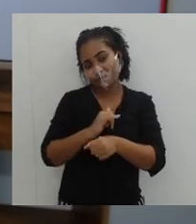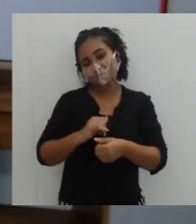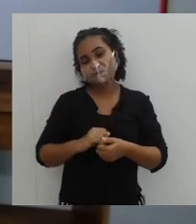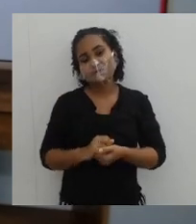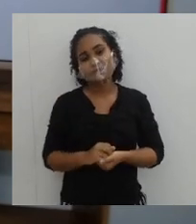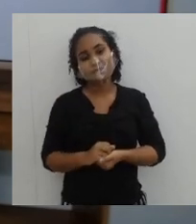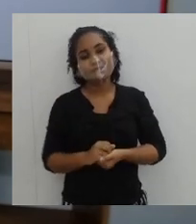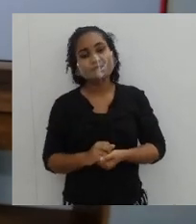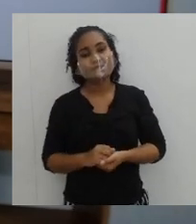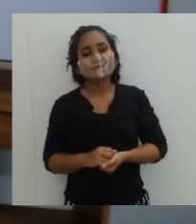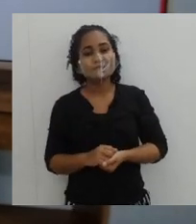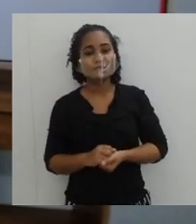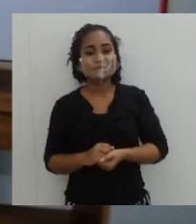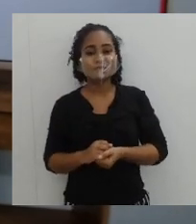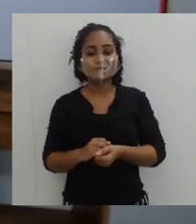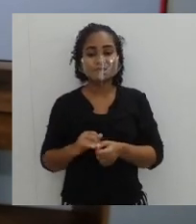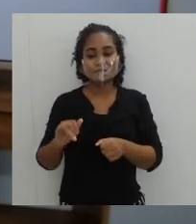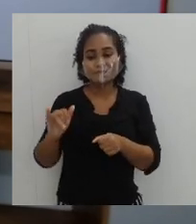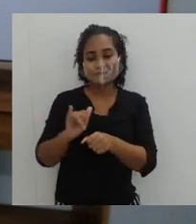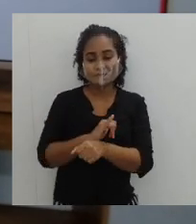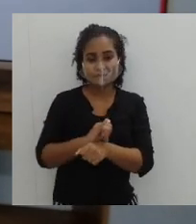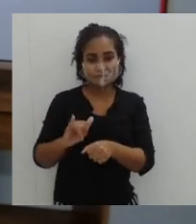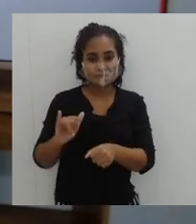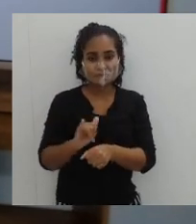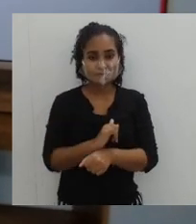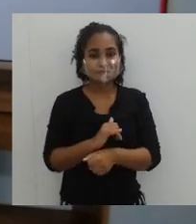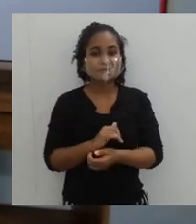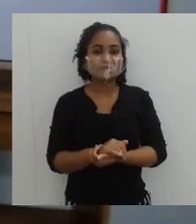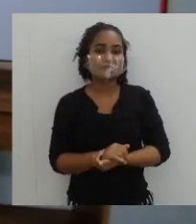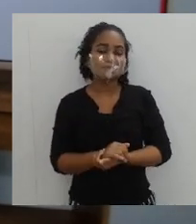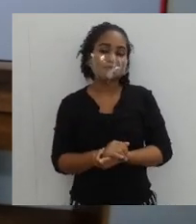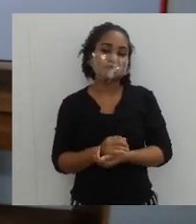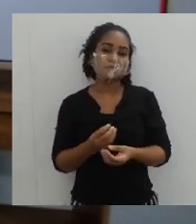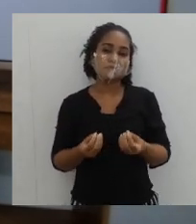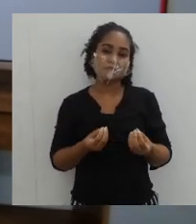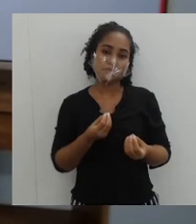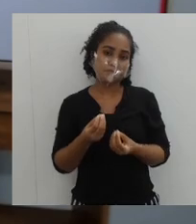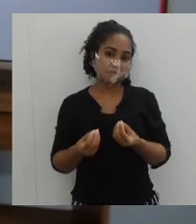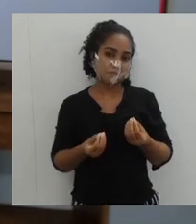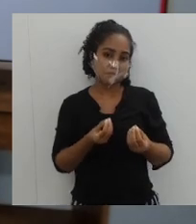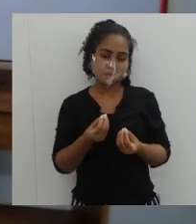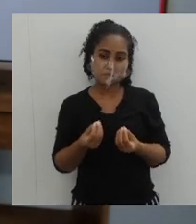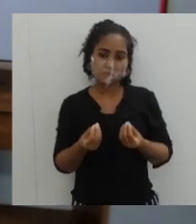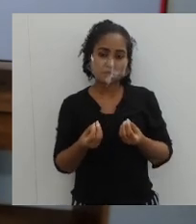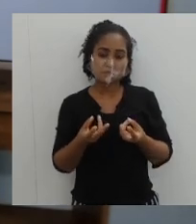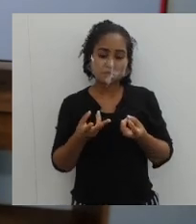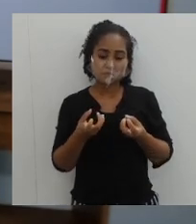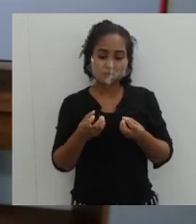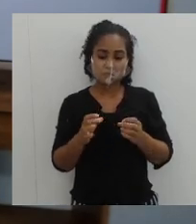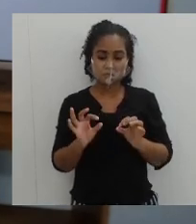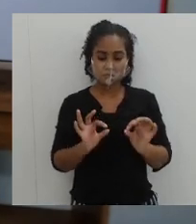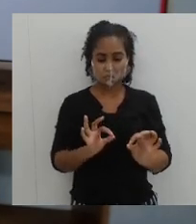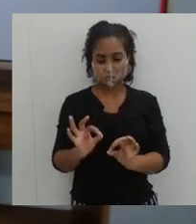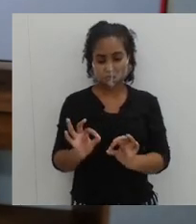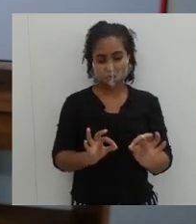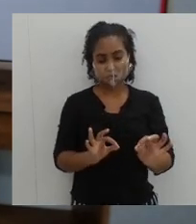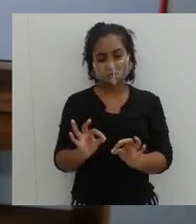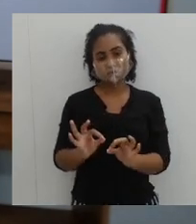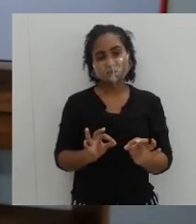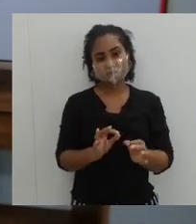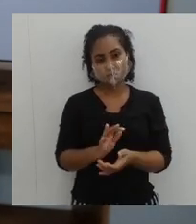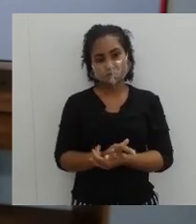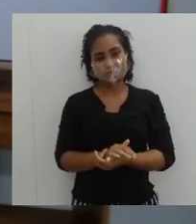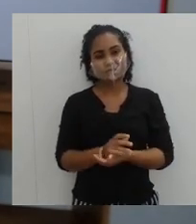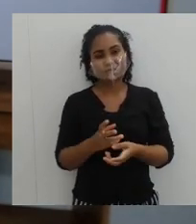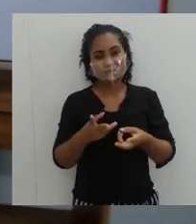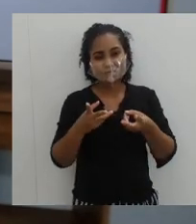dos resíduos, a forma como é descartado os resíduos, a forma como é comportado esse resíduo, né? Então